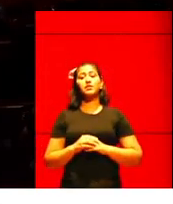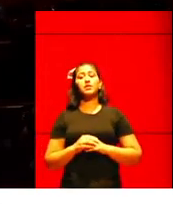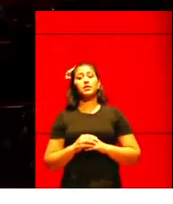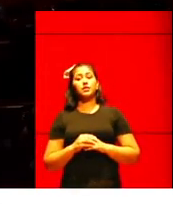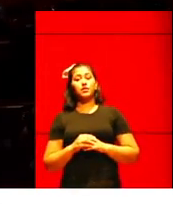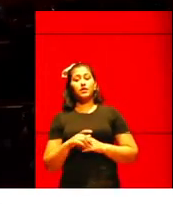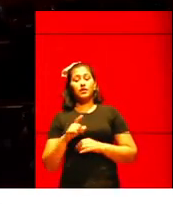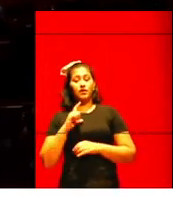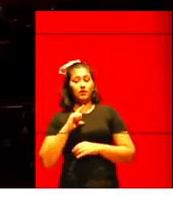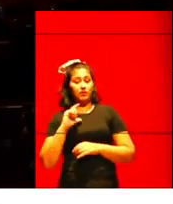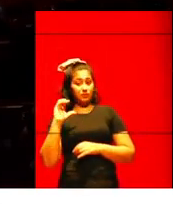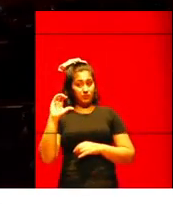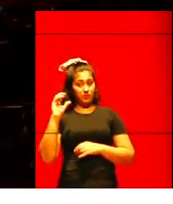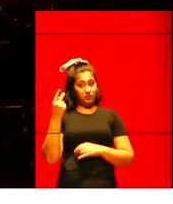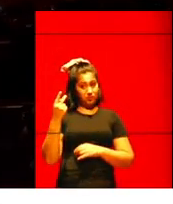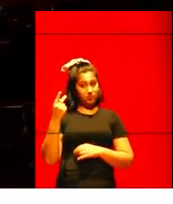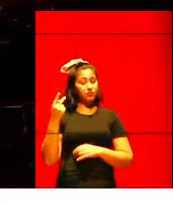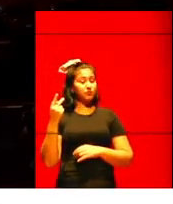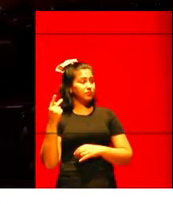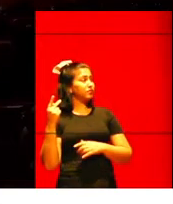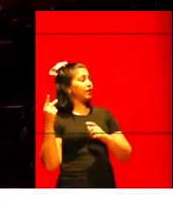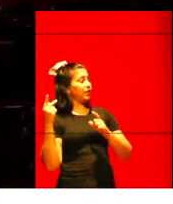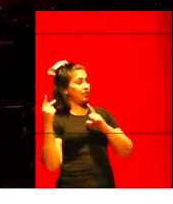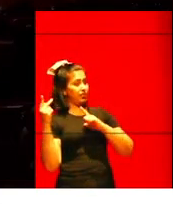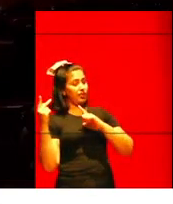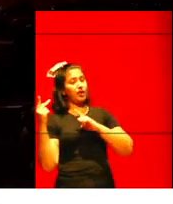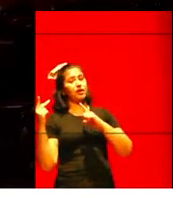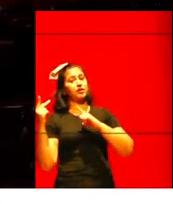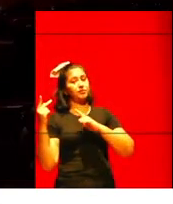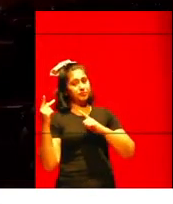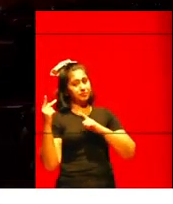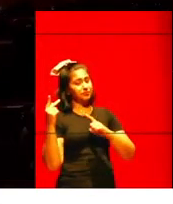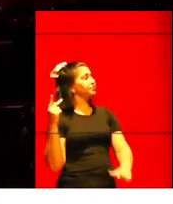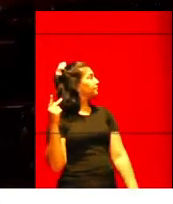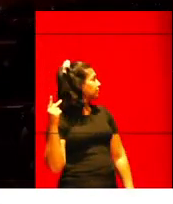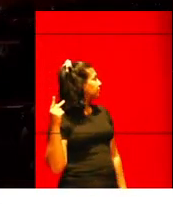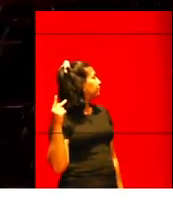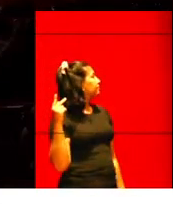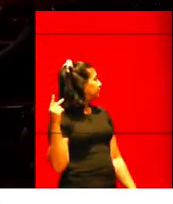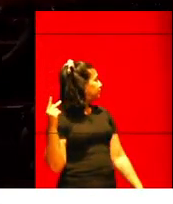carbono, eu vou ter um determinado nome do carboidrato, eu vou ter